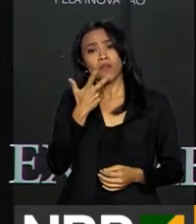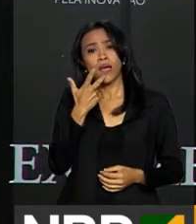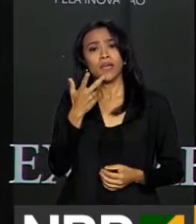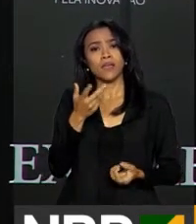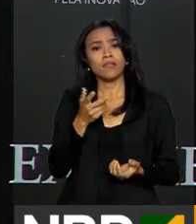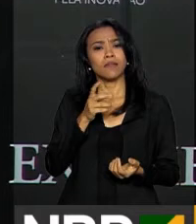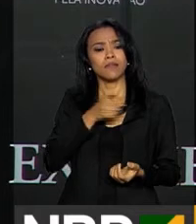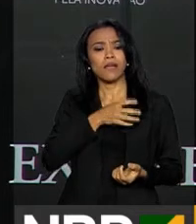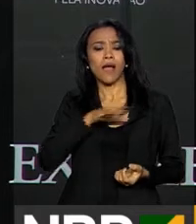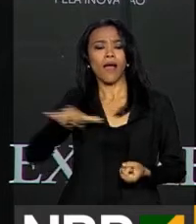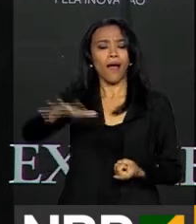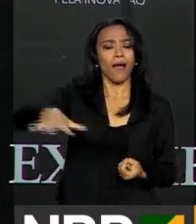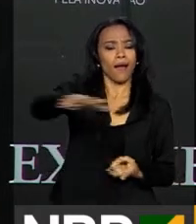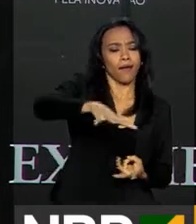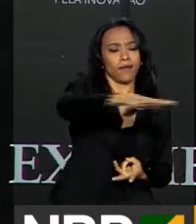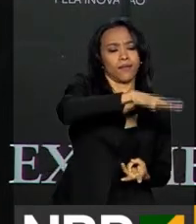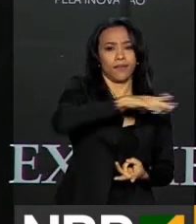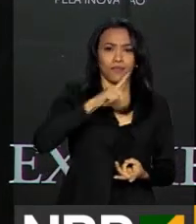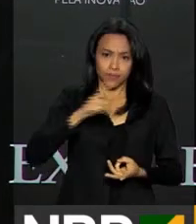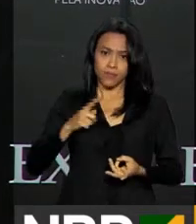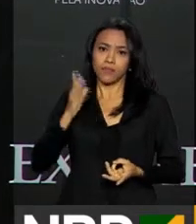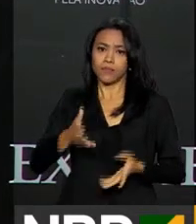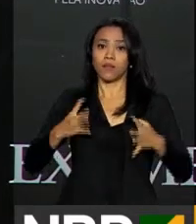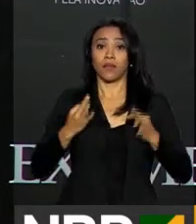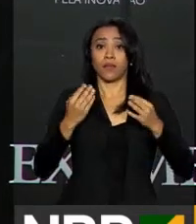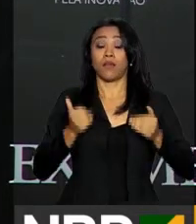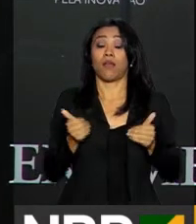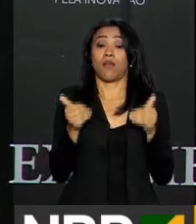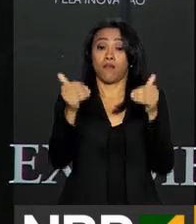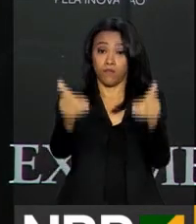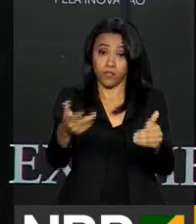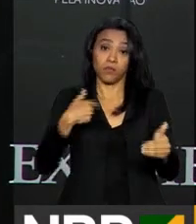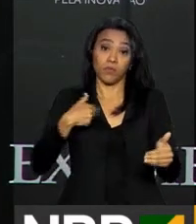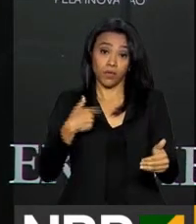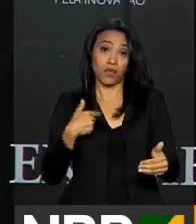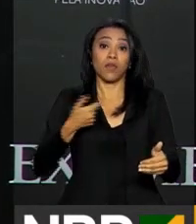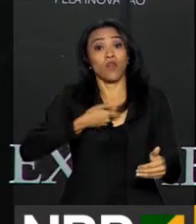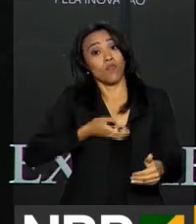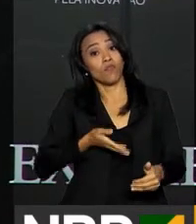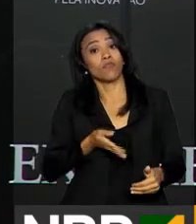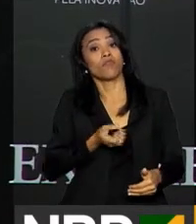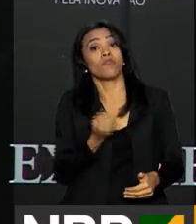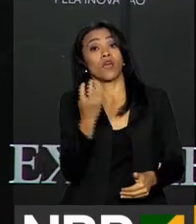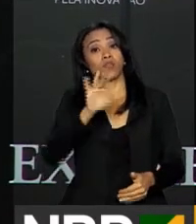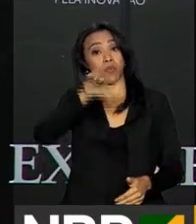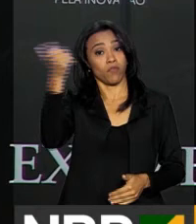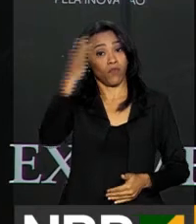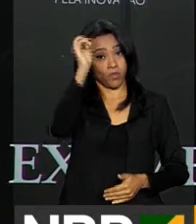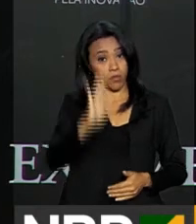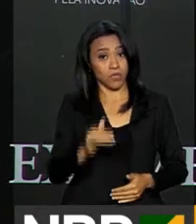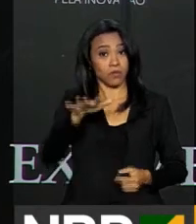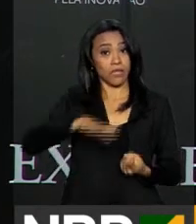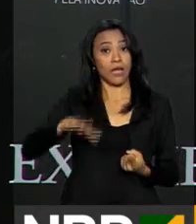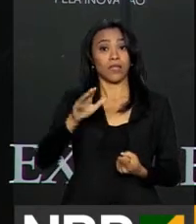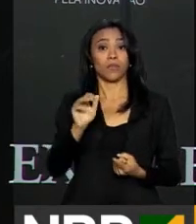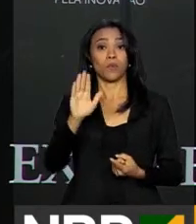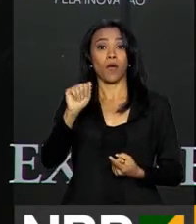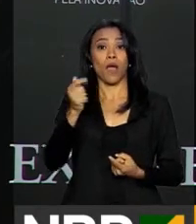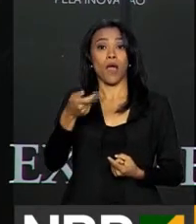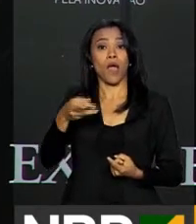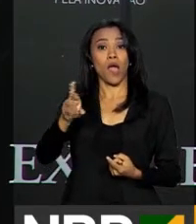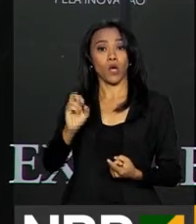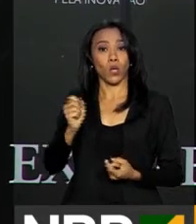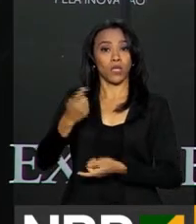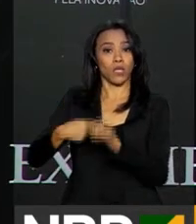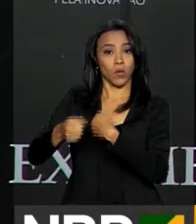temos já algum avanço, porque em muitas ocasiões que eu vou para o exterior, por exemplo, na área do agronegócio, na área da agricultura, eu